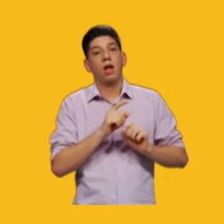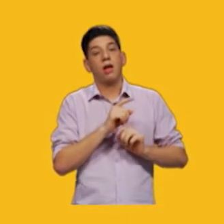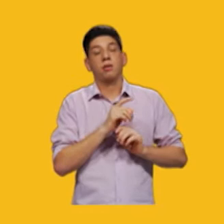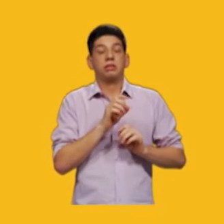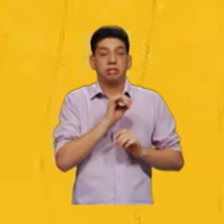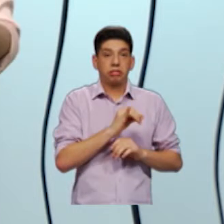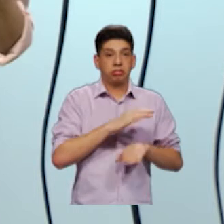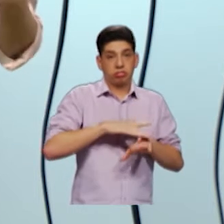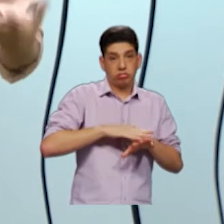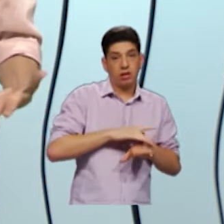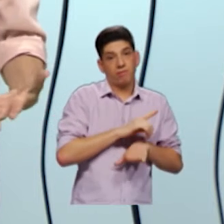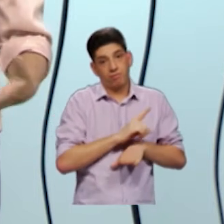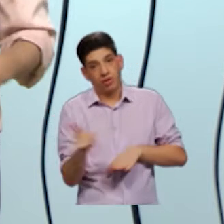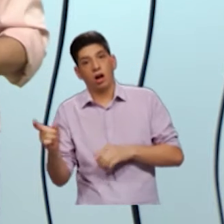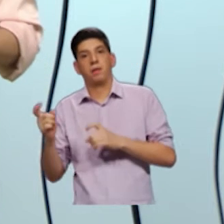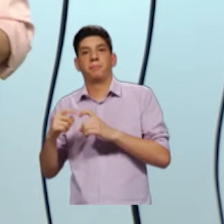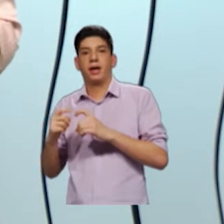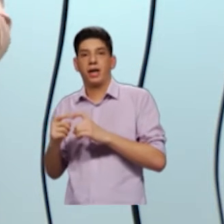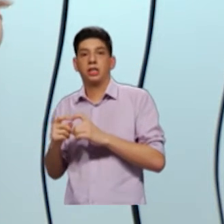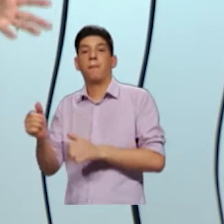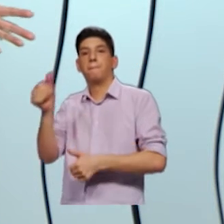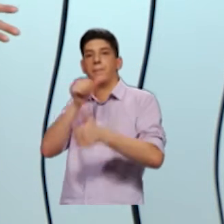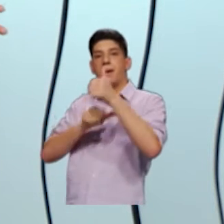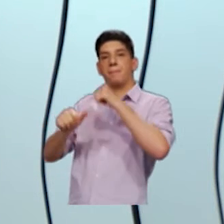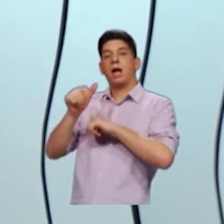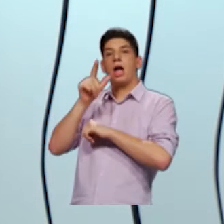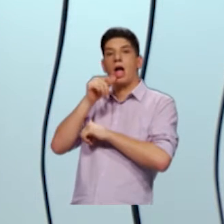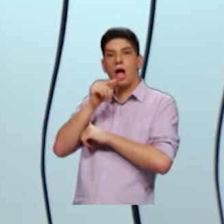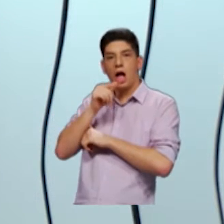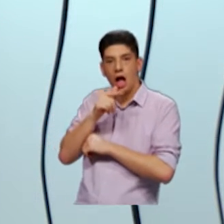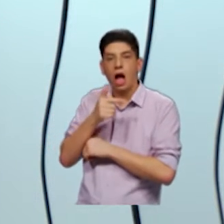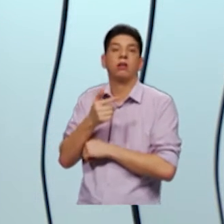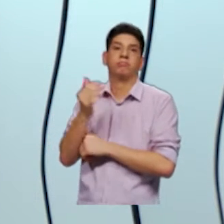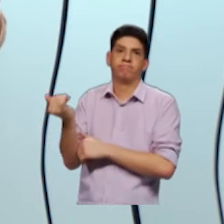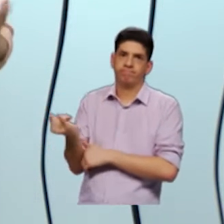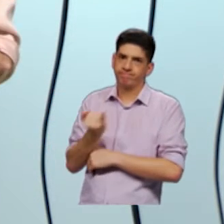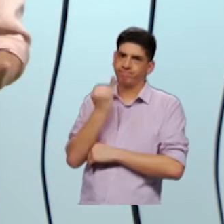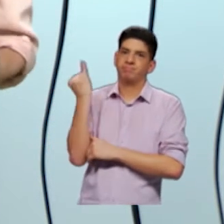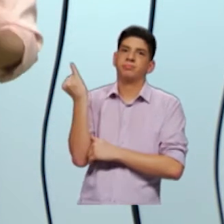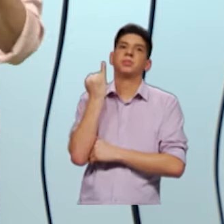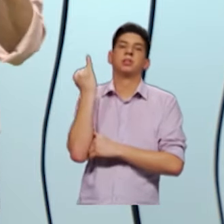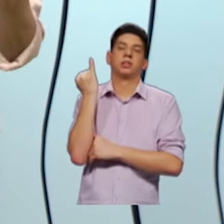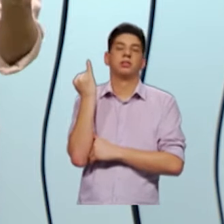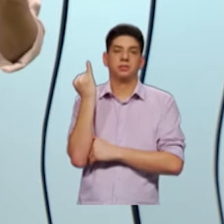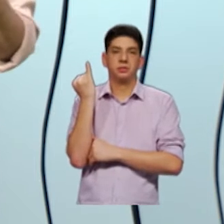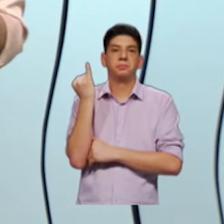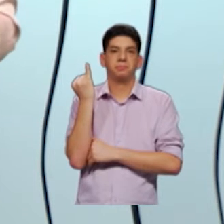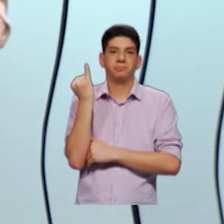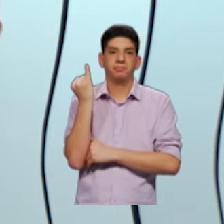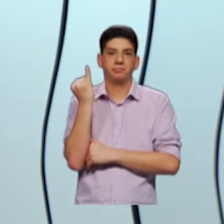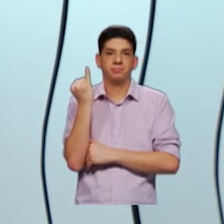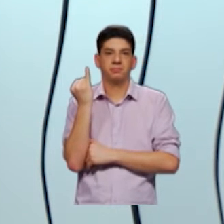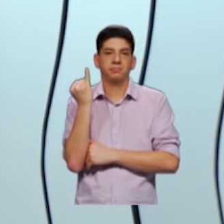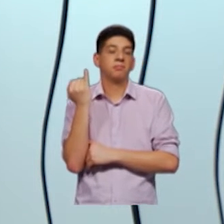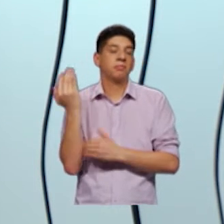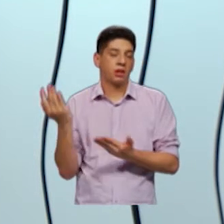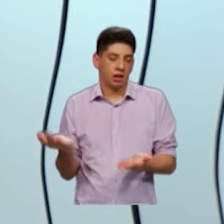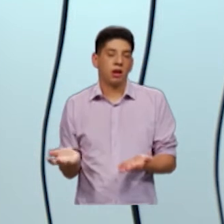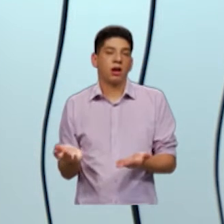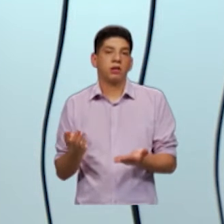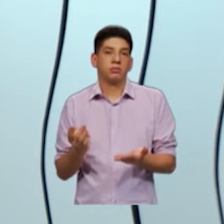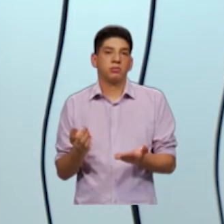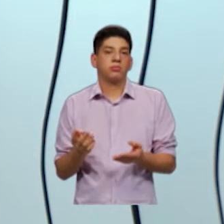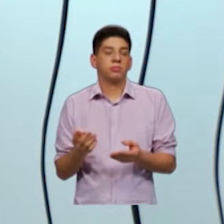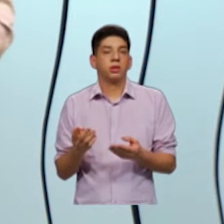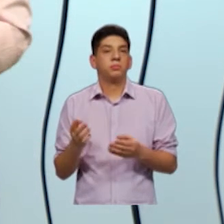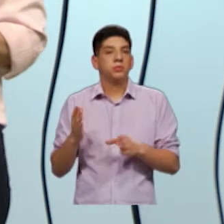médico também, tomar muito líquido, em caso de todas as doenças, né, é necessário tomar muito líquido. E assim, nós vamos ver aí a